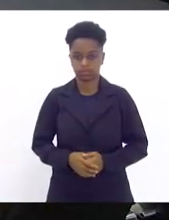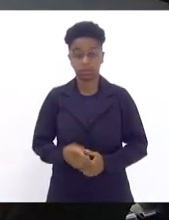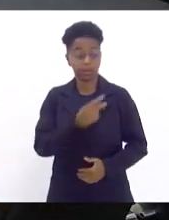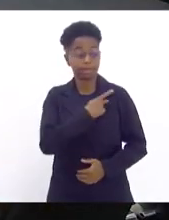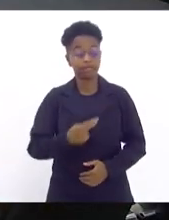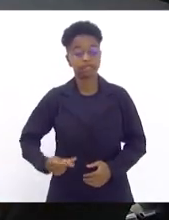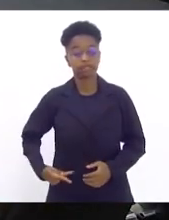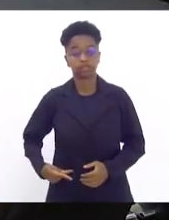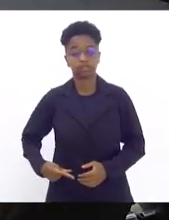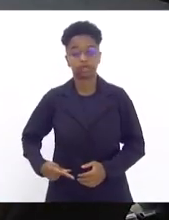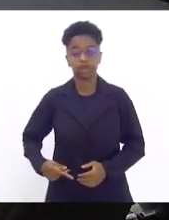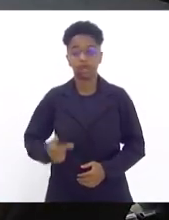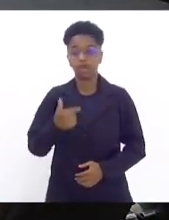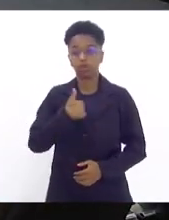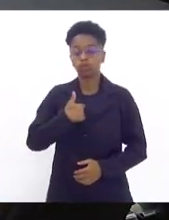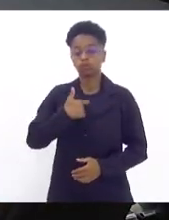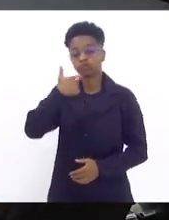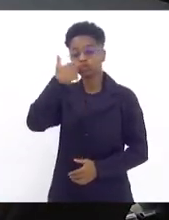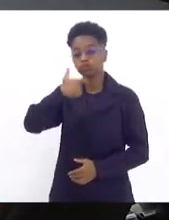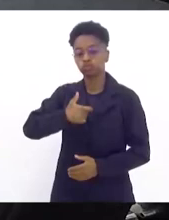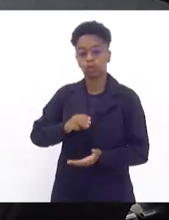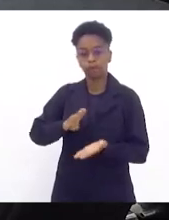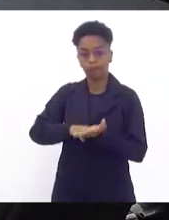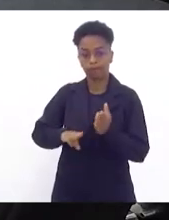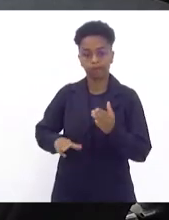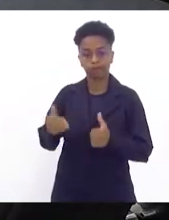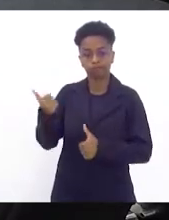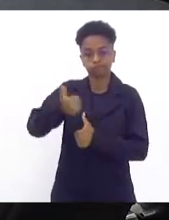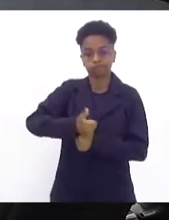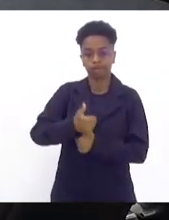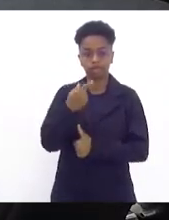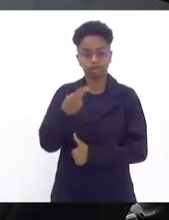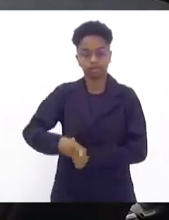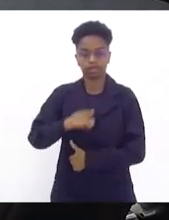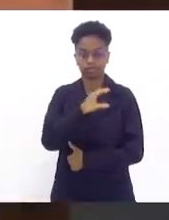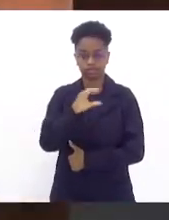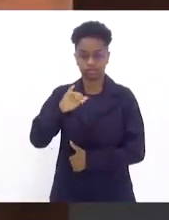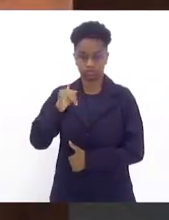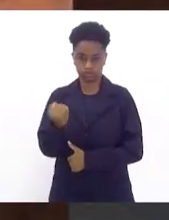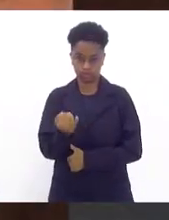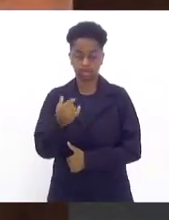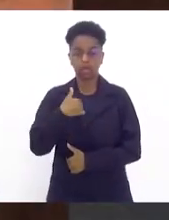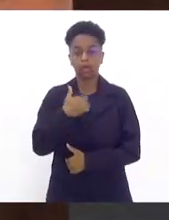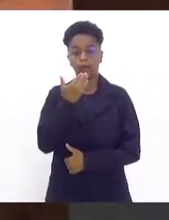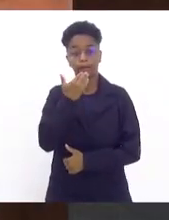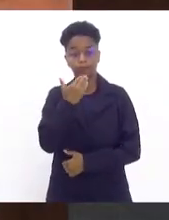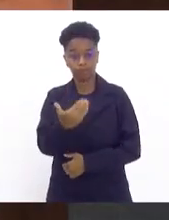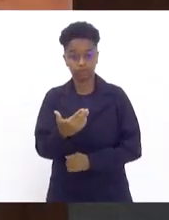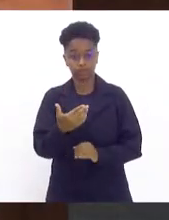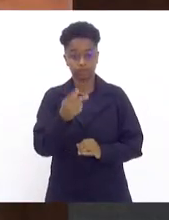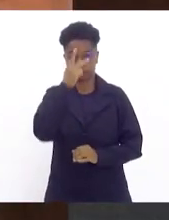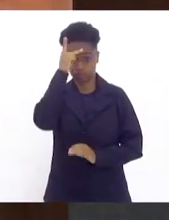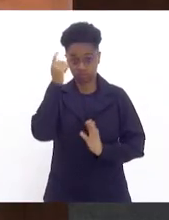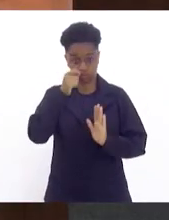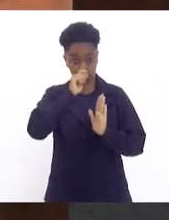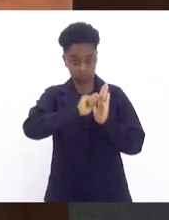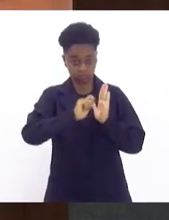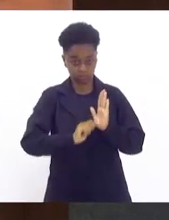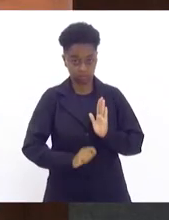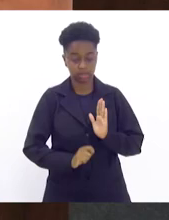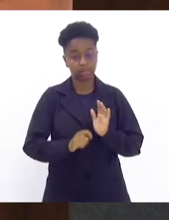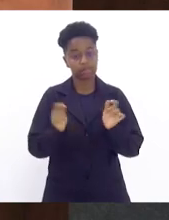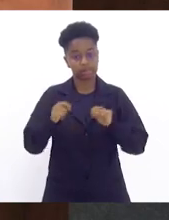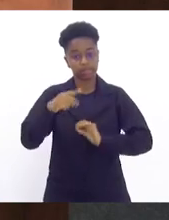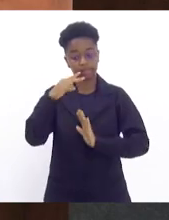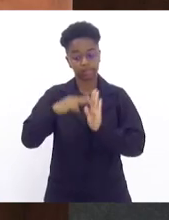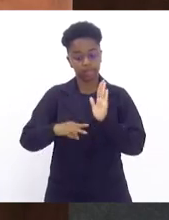não, senhor. Eu deputado. Sou membro suplente da CCJ. Eu queria pedir ao relator que lesse